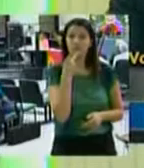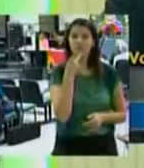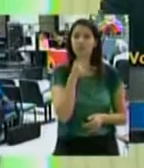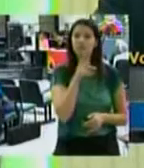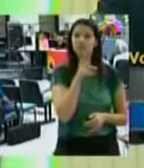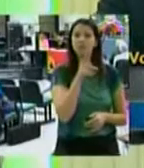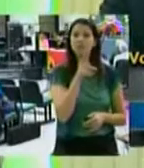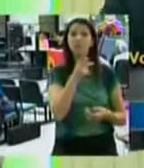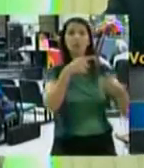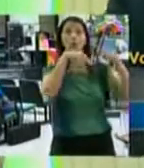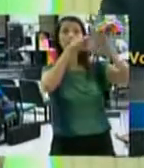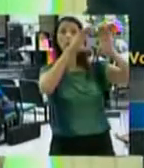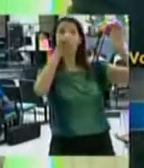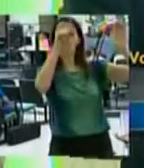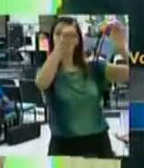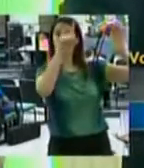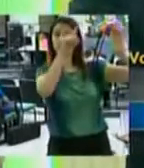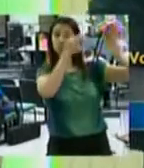o reino dos céus,